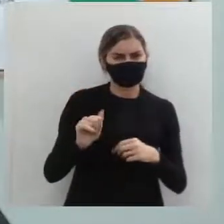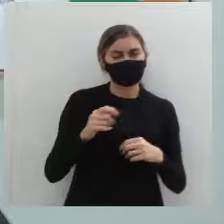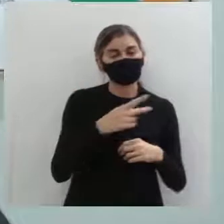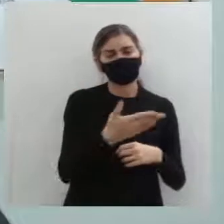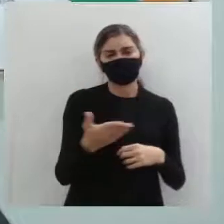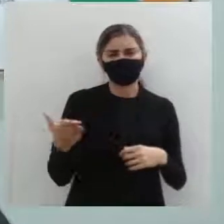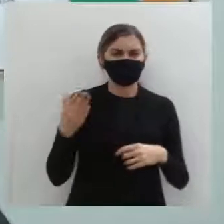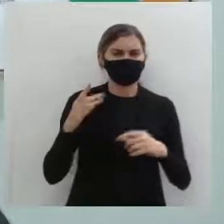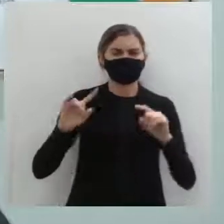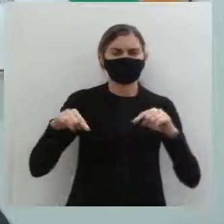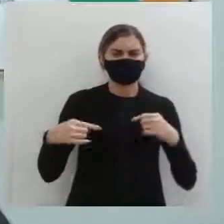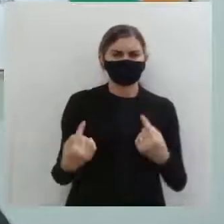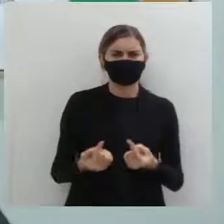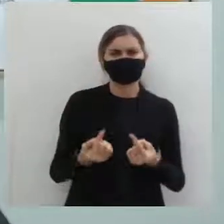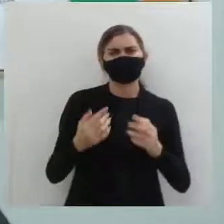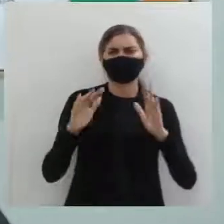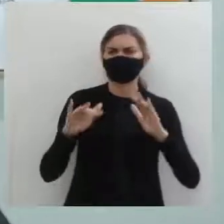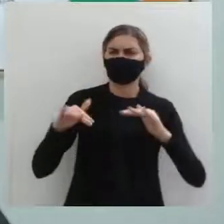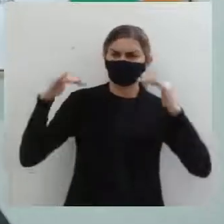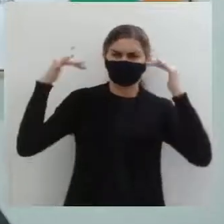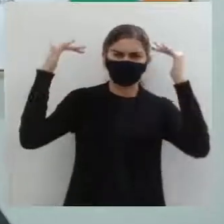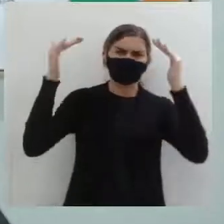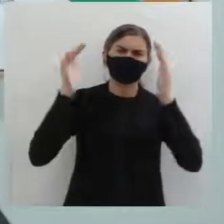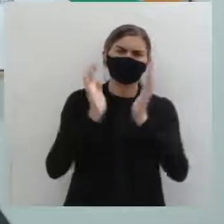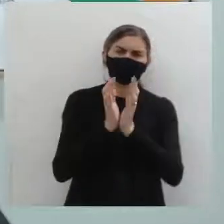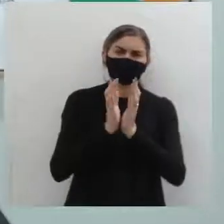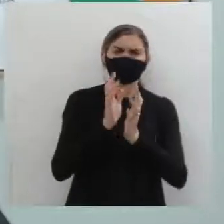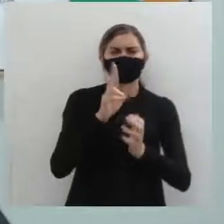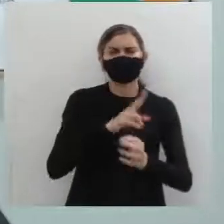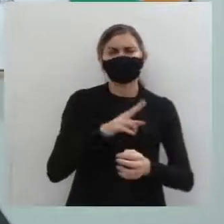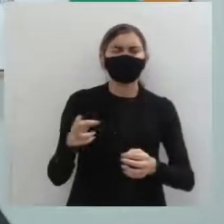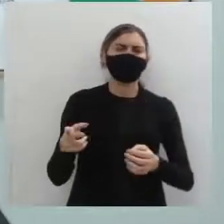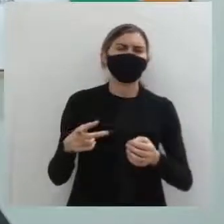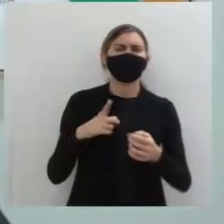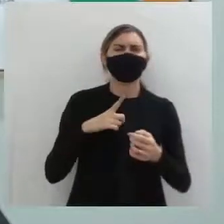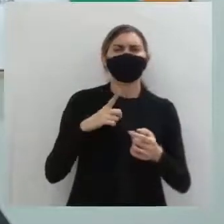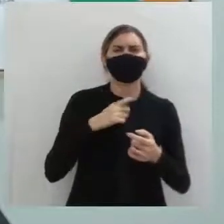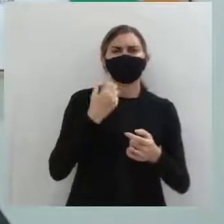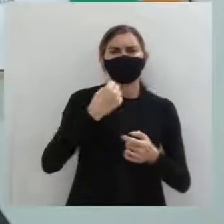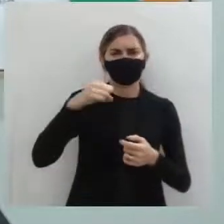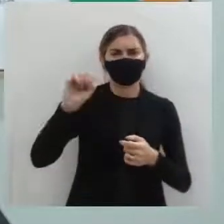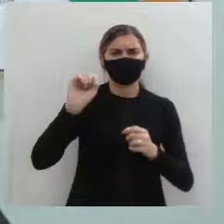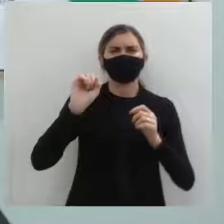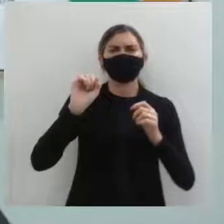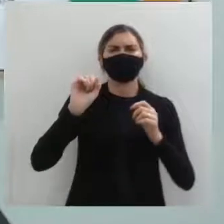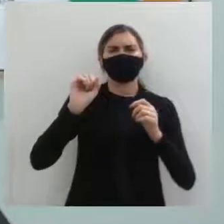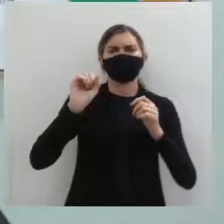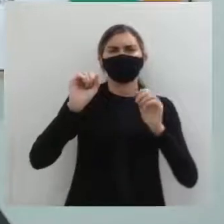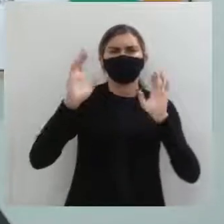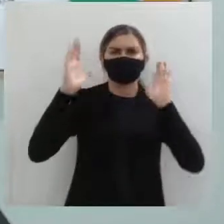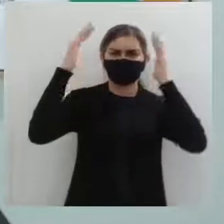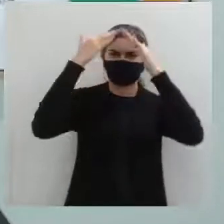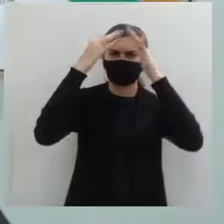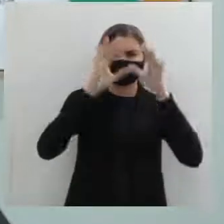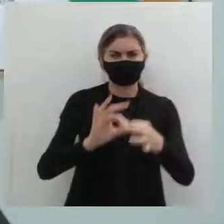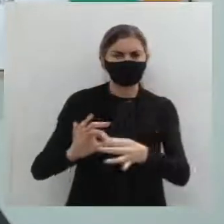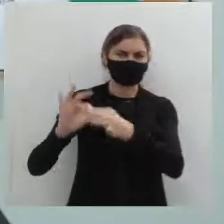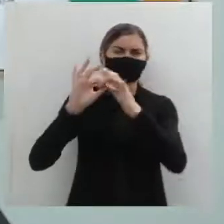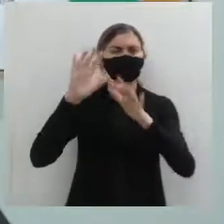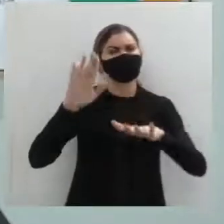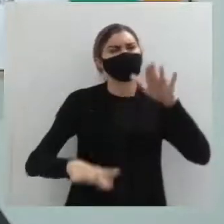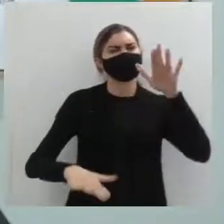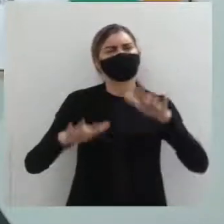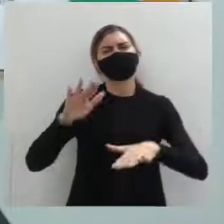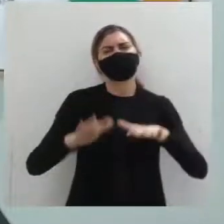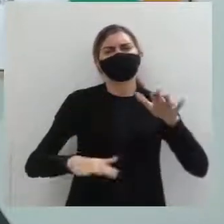Ela desafiava a hierarquia eclesiástica ao defender o sacerdócio universal, incluindo a